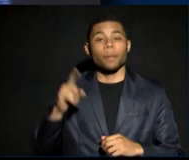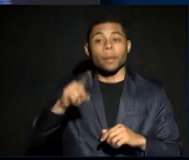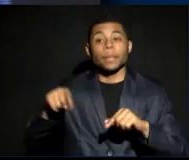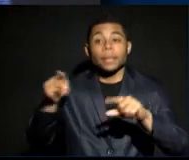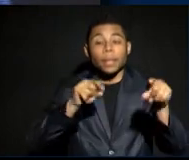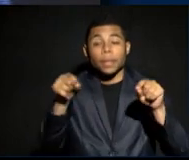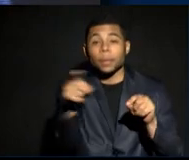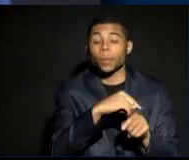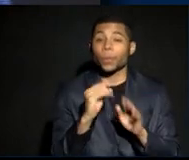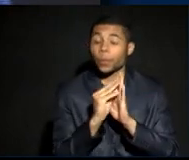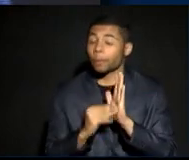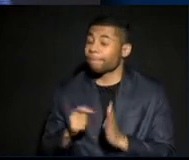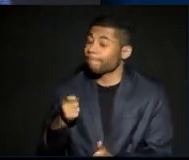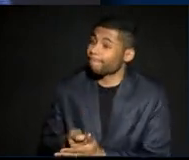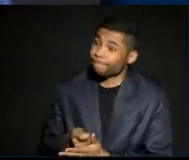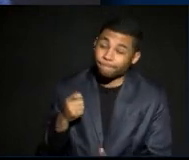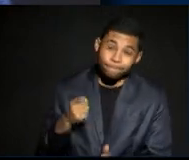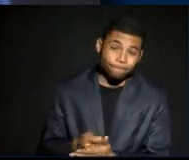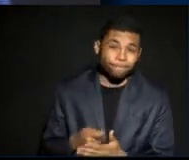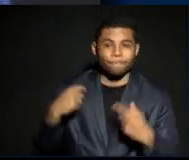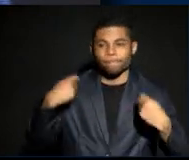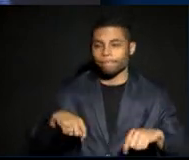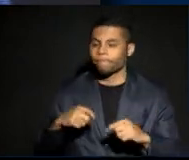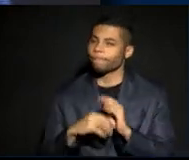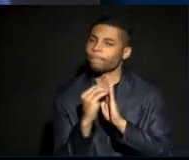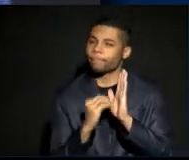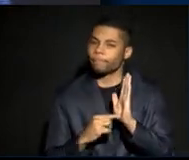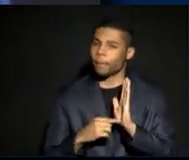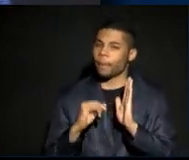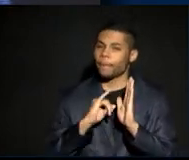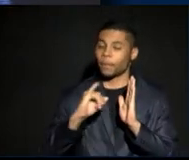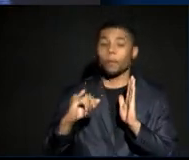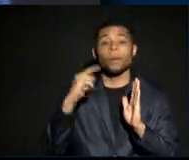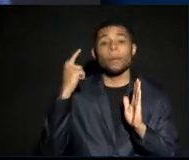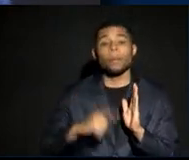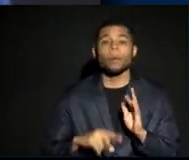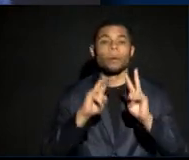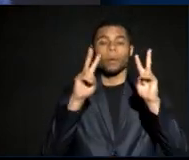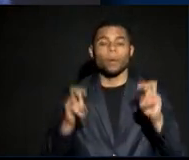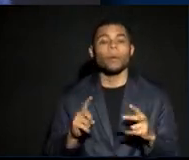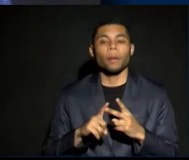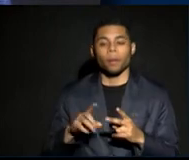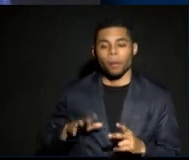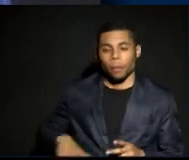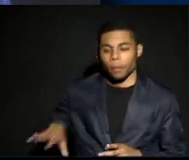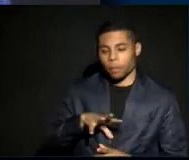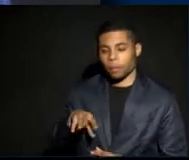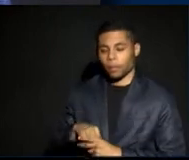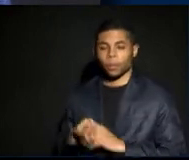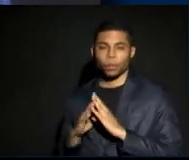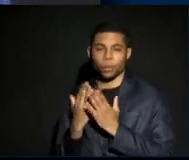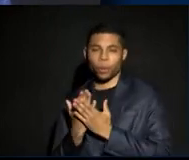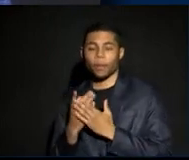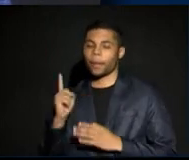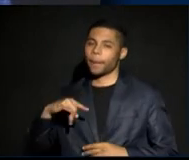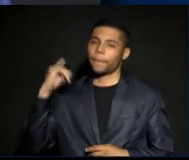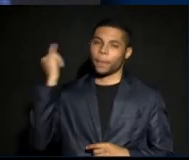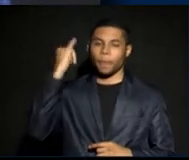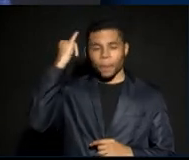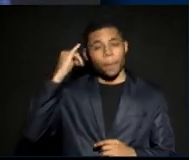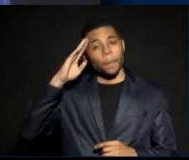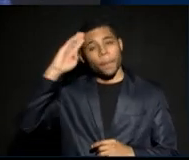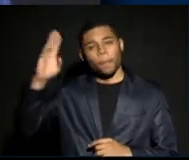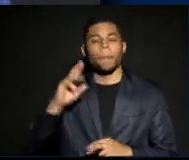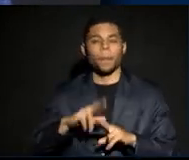seleção naqueles conteúdo que Obrigatoriamente precisam ser repostos e também a questão da infraestrutura da escola que é uma coisa fundamental